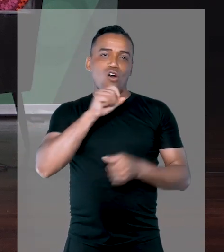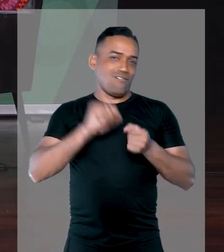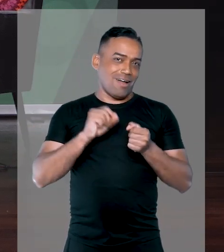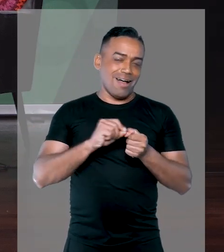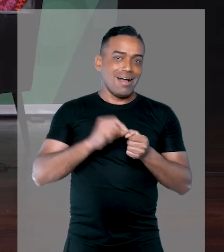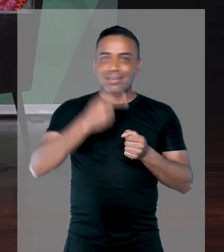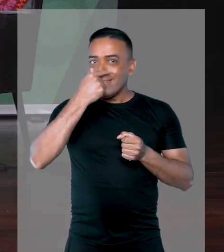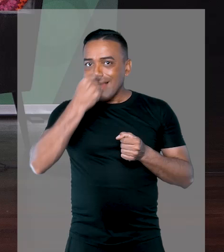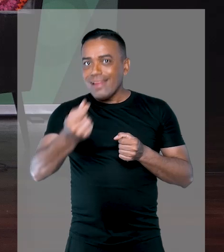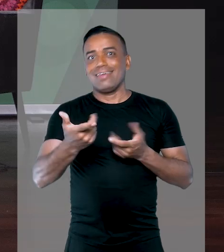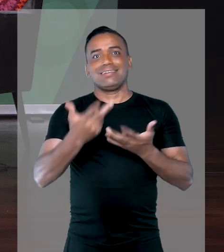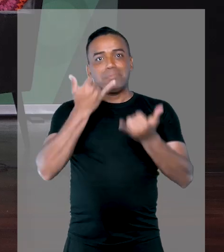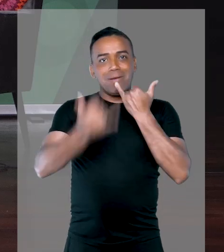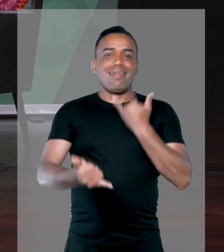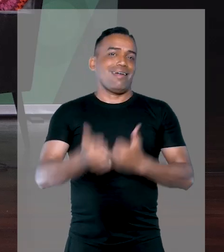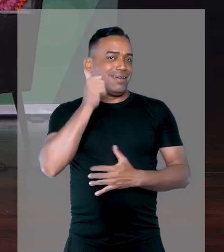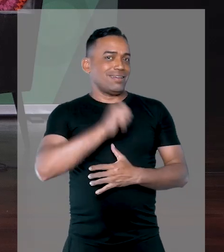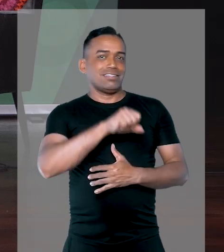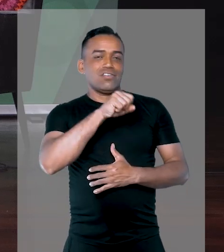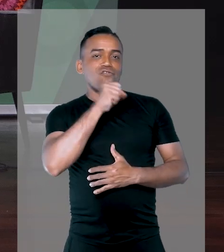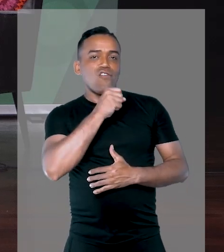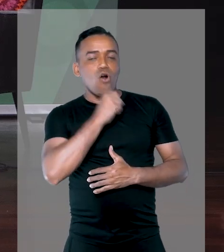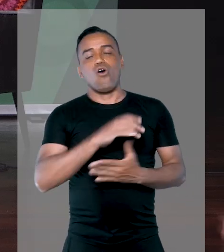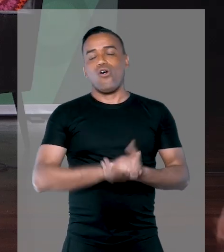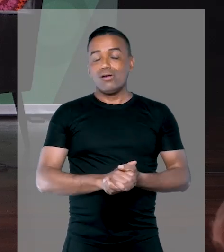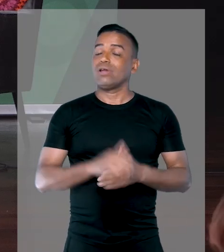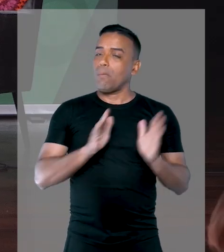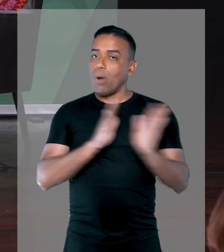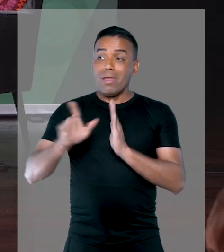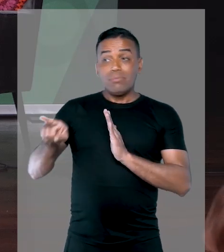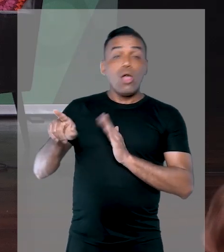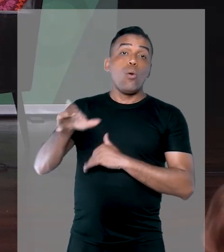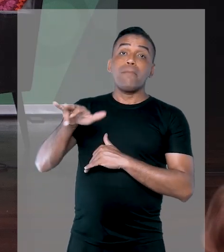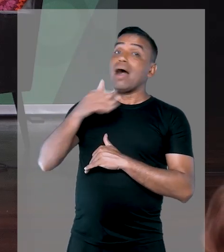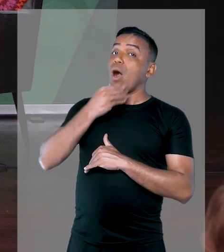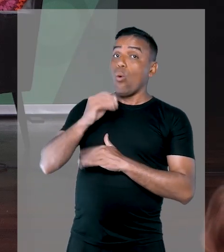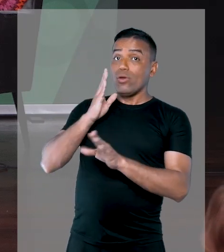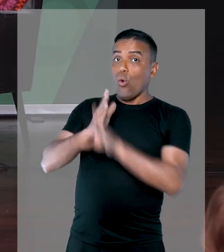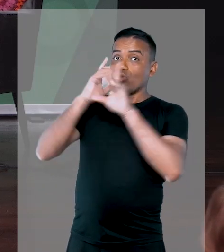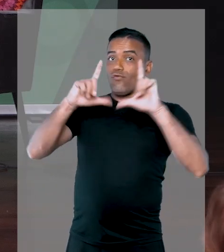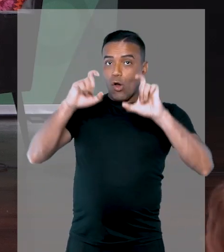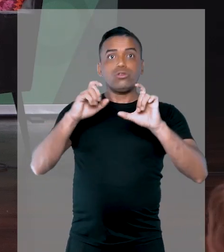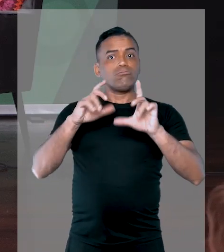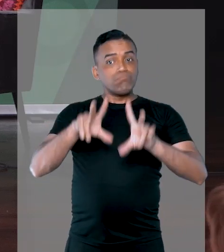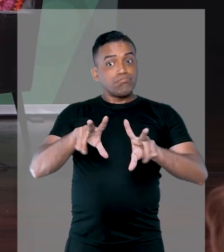nariz. Então, hoje em dia eu consigo me ver, sim. A partir desse momento que minha irmã encontrou a fotografia.